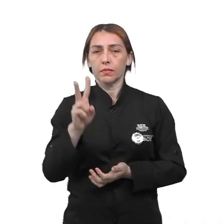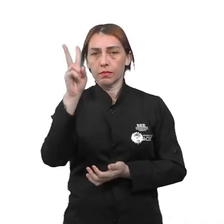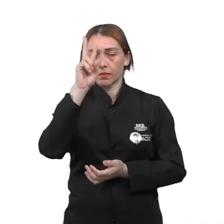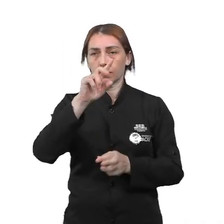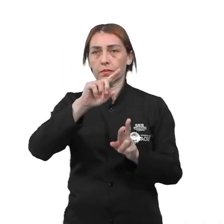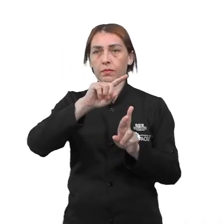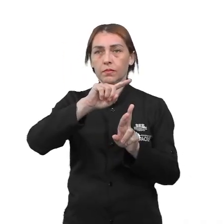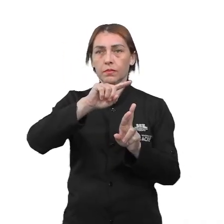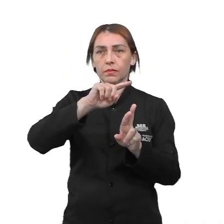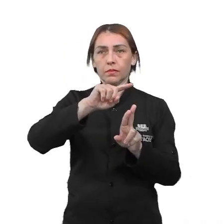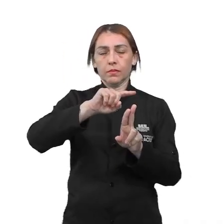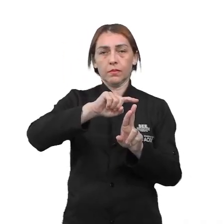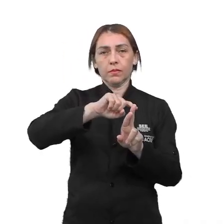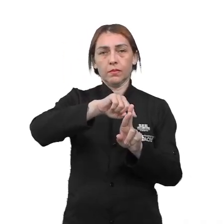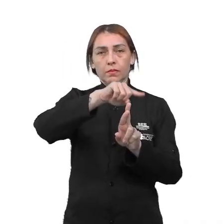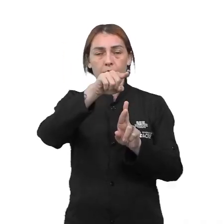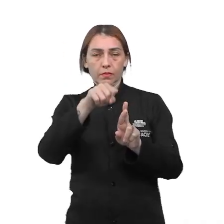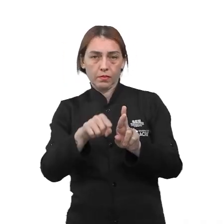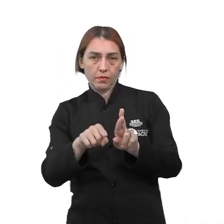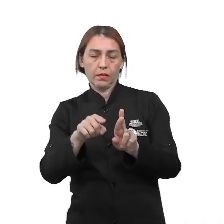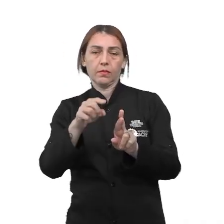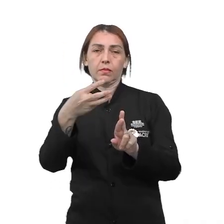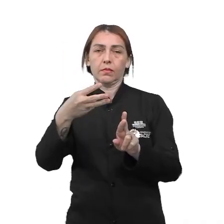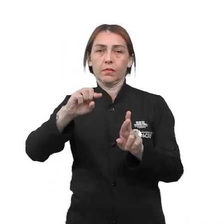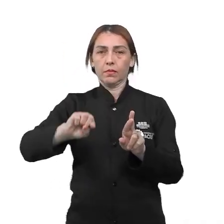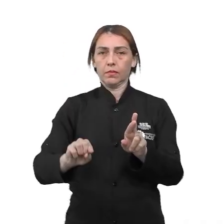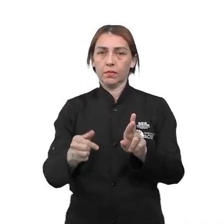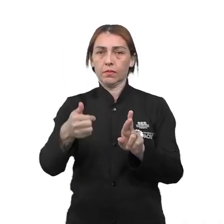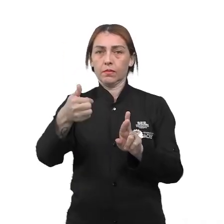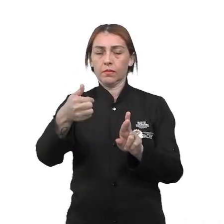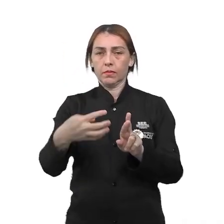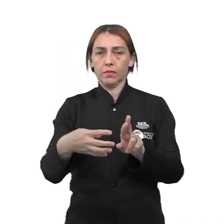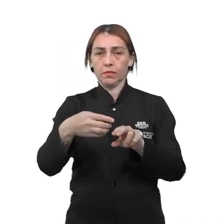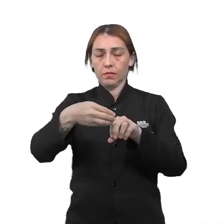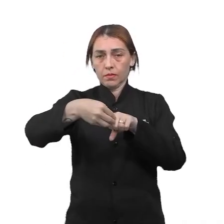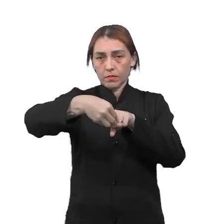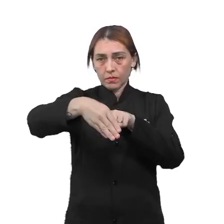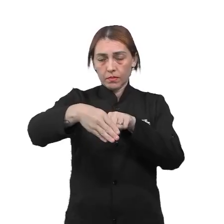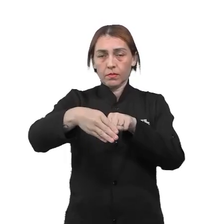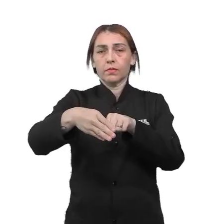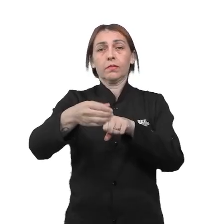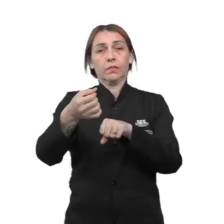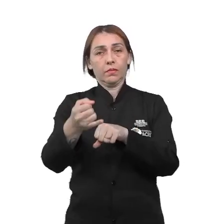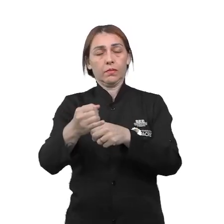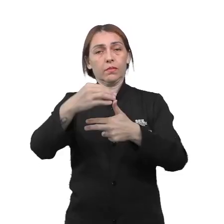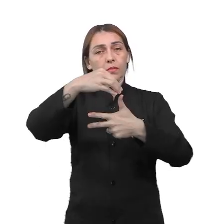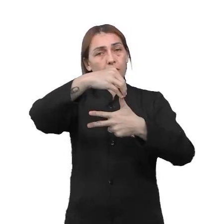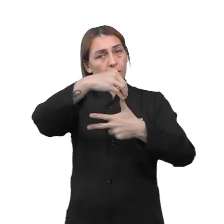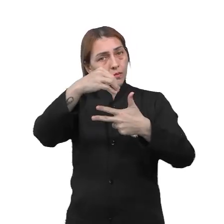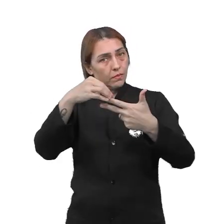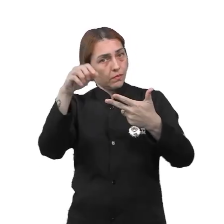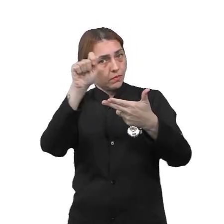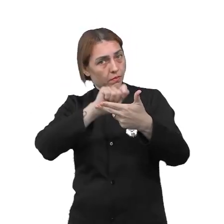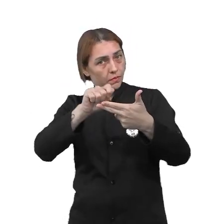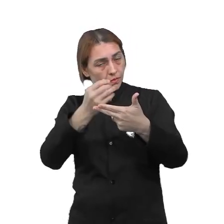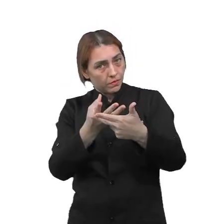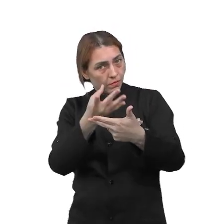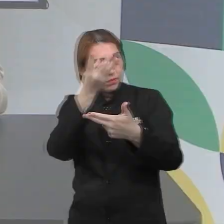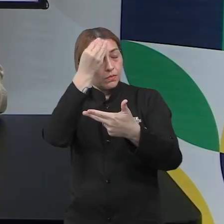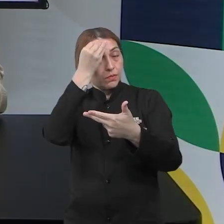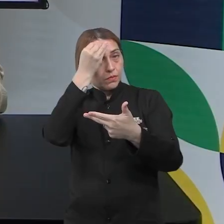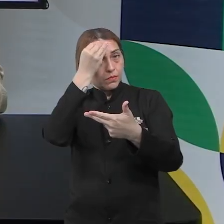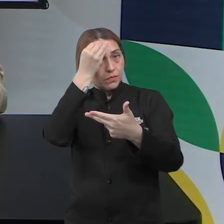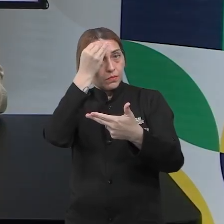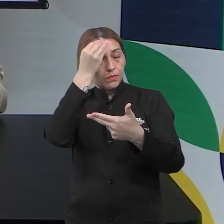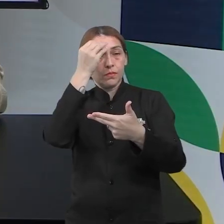π corresponde a 3,14. Gente, a dica aí para vocês, tá bom? Se o Enem, vem comigo aqui que eu tenho uma dica para você notar isso aí para não esquecer.